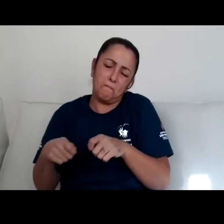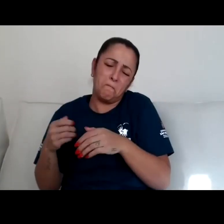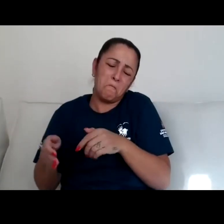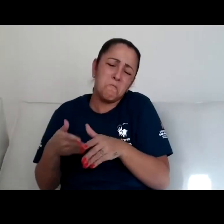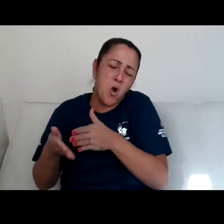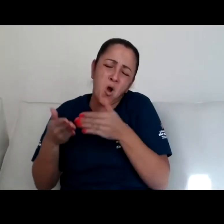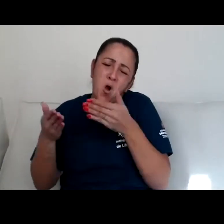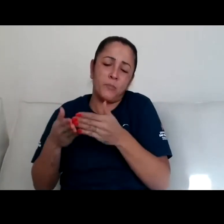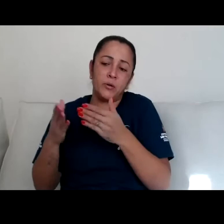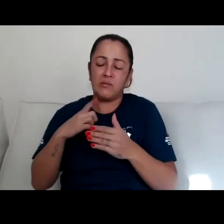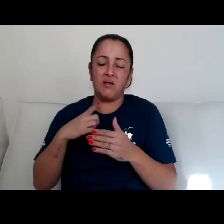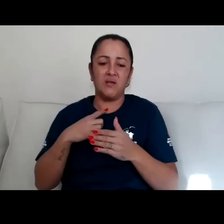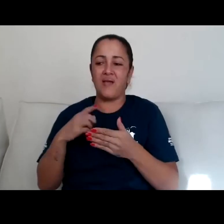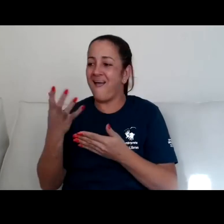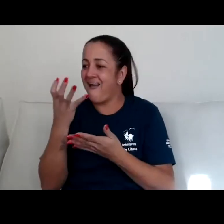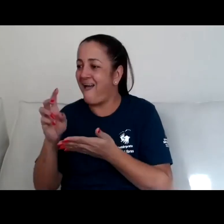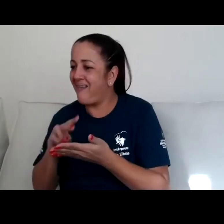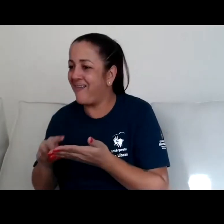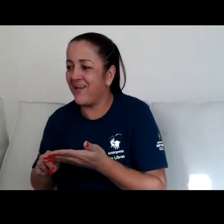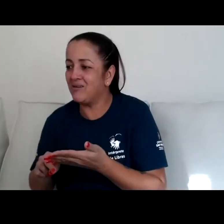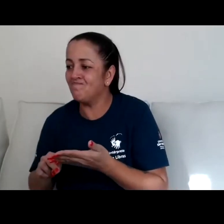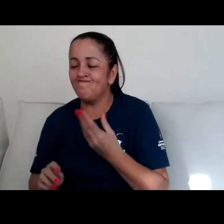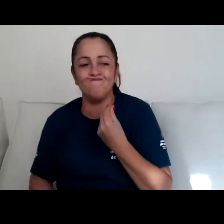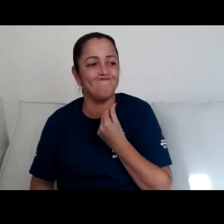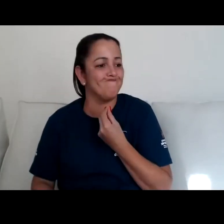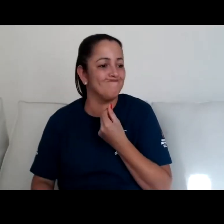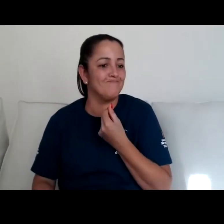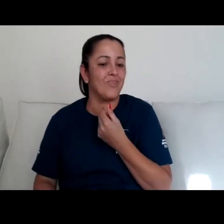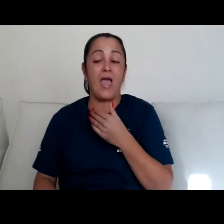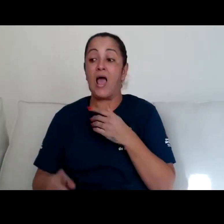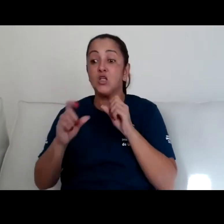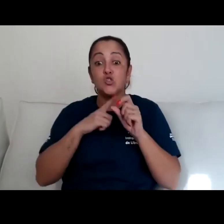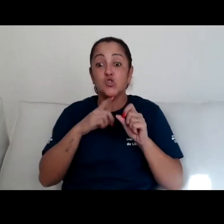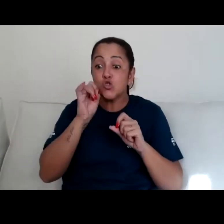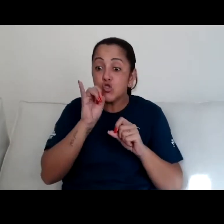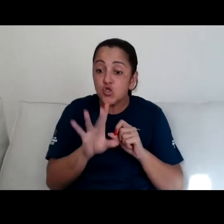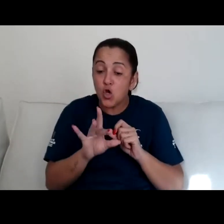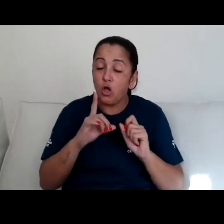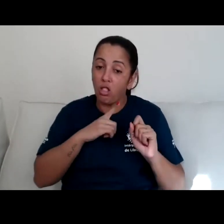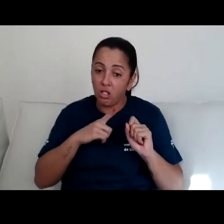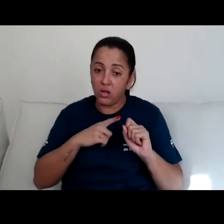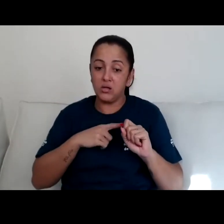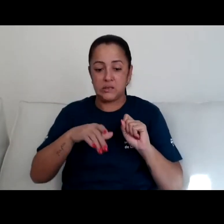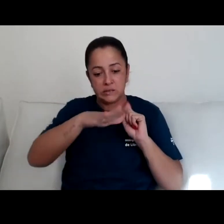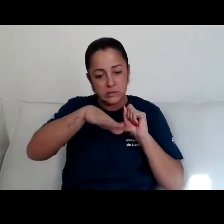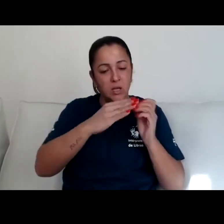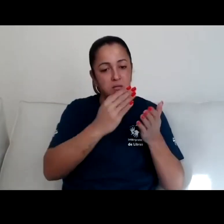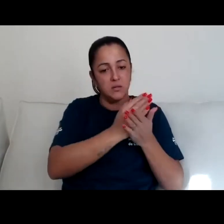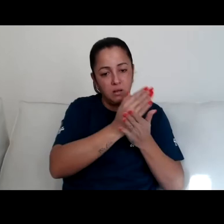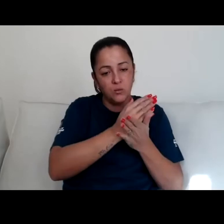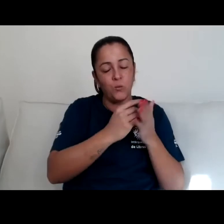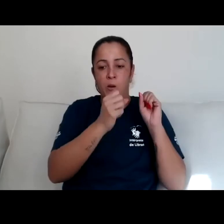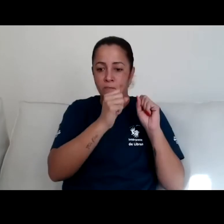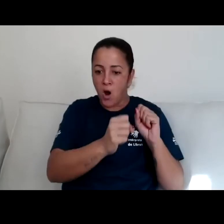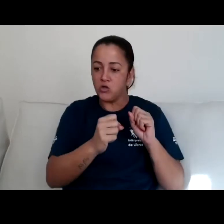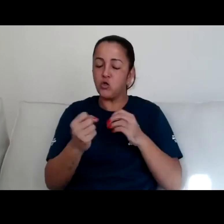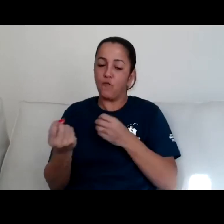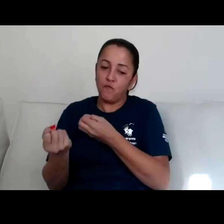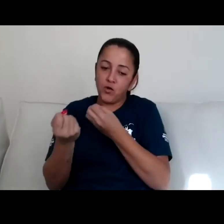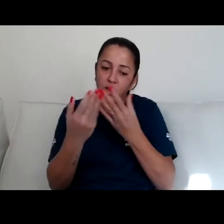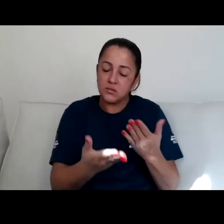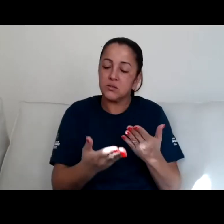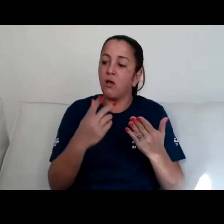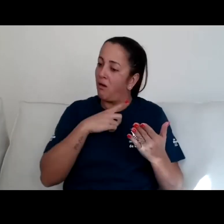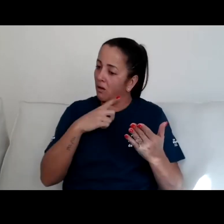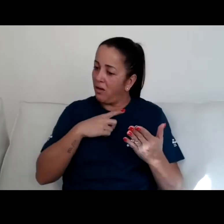da biblioteca como esse espaço que pode oferecer esse tipo de conteúdo para ela. E lembrando também,